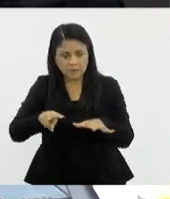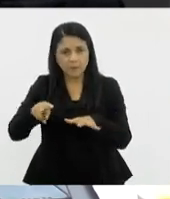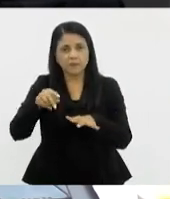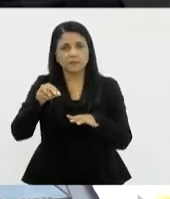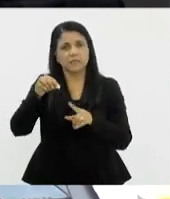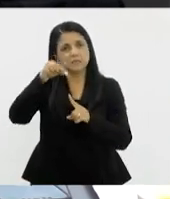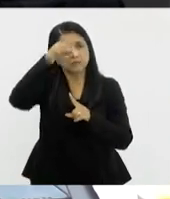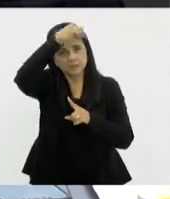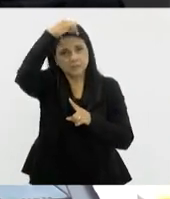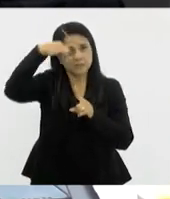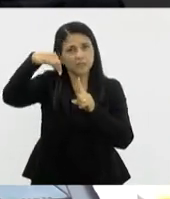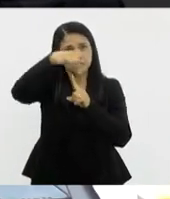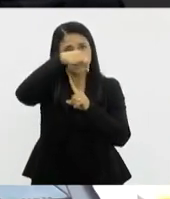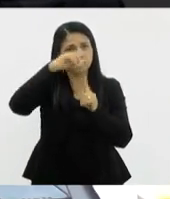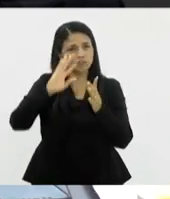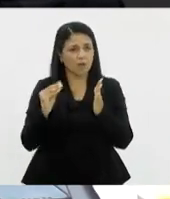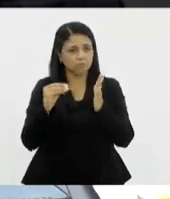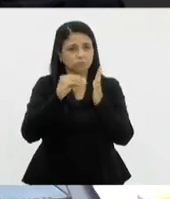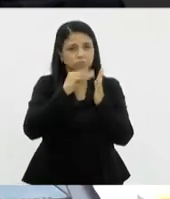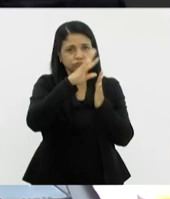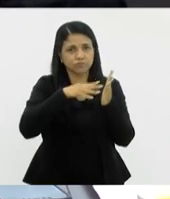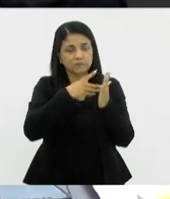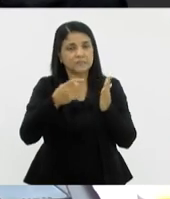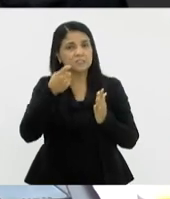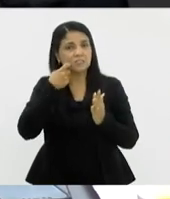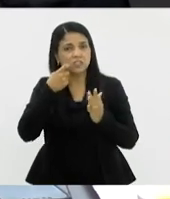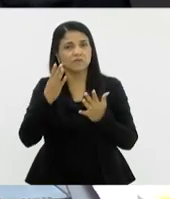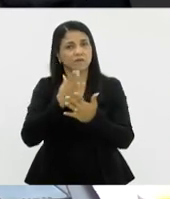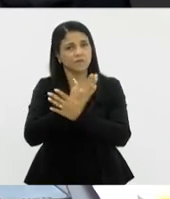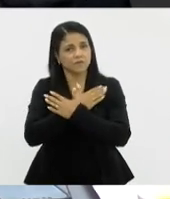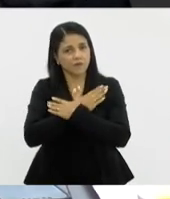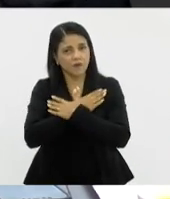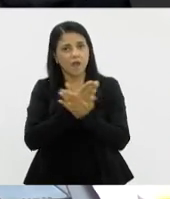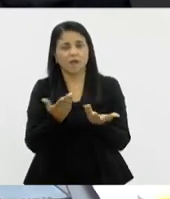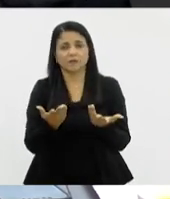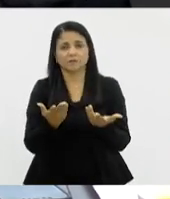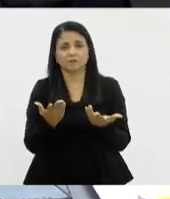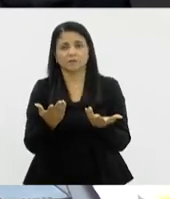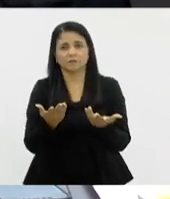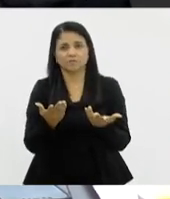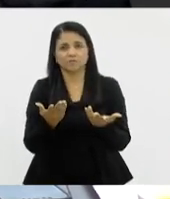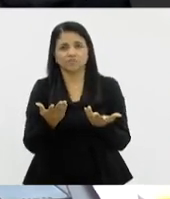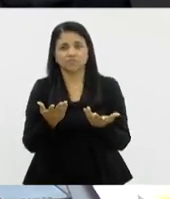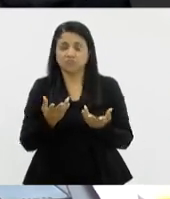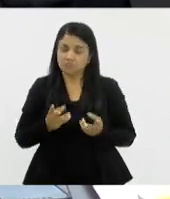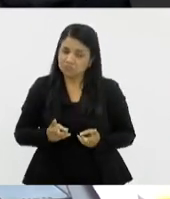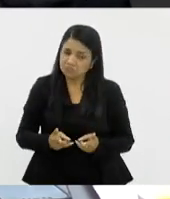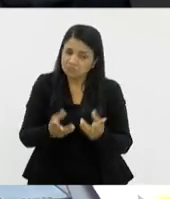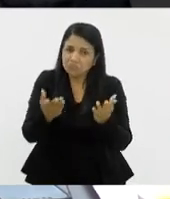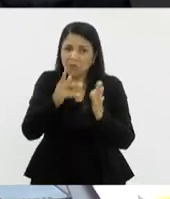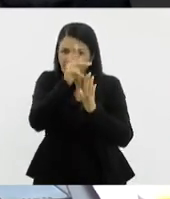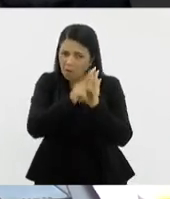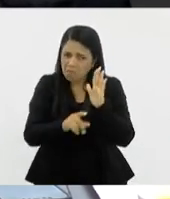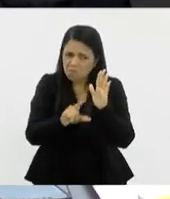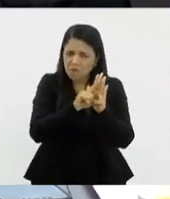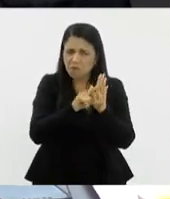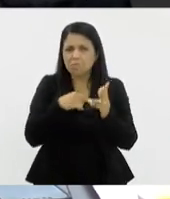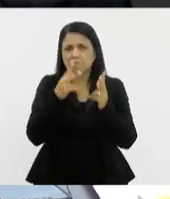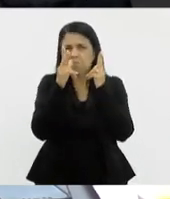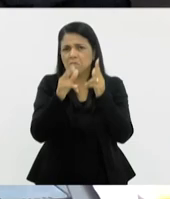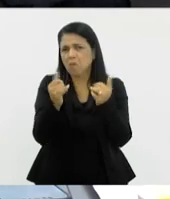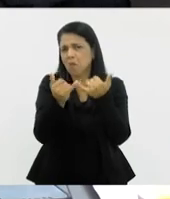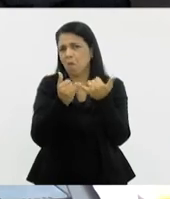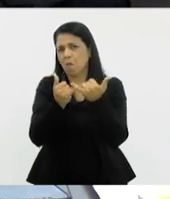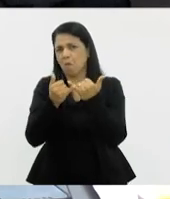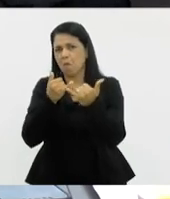incluída no calendário. Tanto é que sexta-feira santa é feriado. Mas vamos que vamos. Não? Acho que